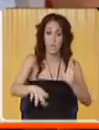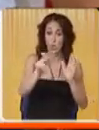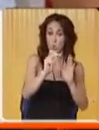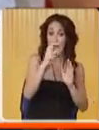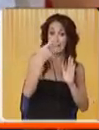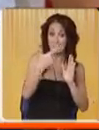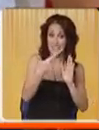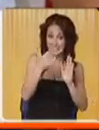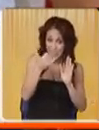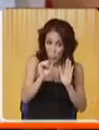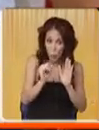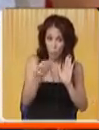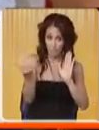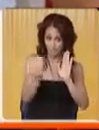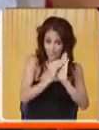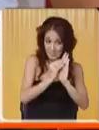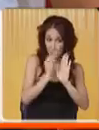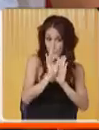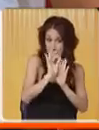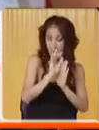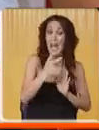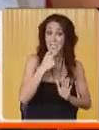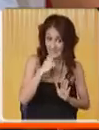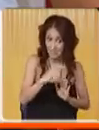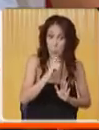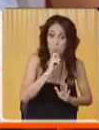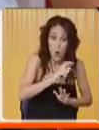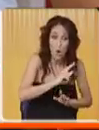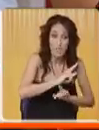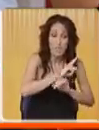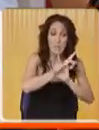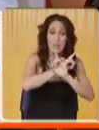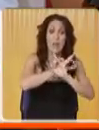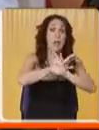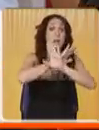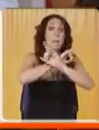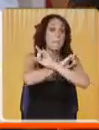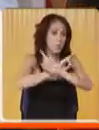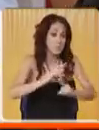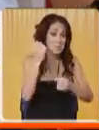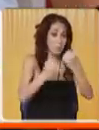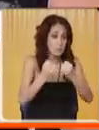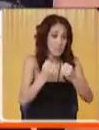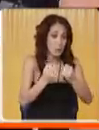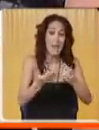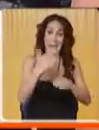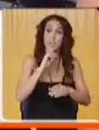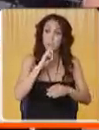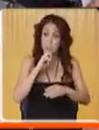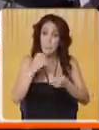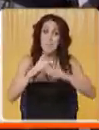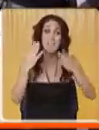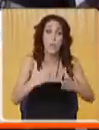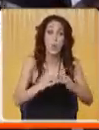artigo, especificamente, a dizer, nestes casos, pode ser imediatamente aplicada a medida de suspensão. Ou seja, de inibição, já se podia de conduzir. Fazer isto, mas